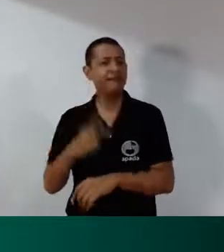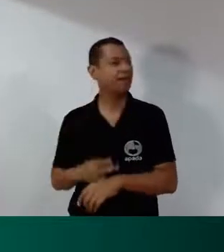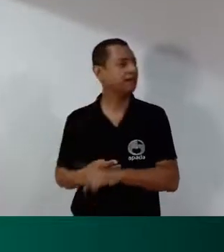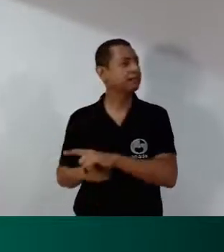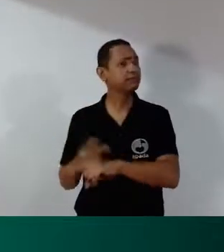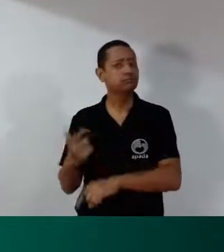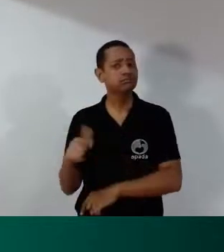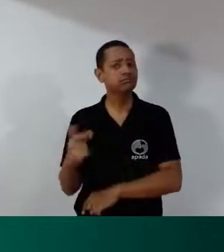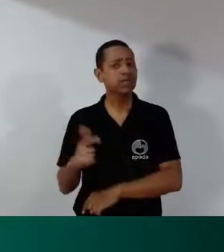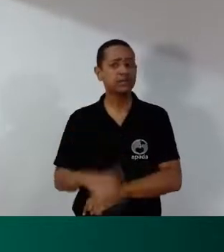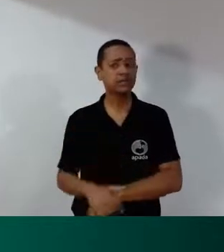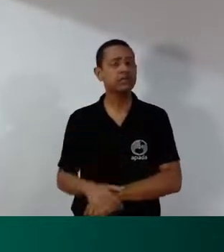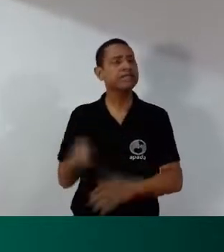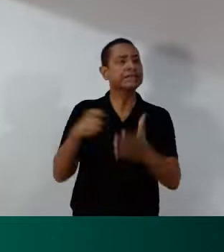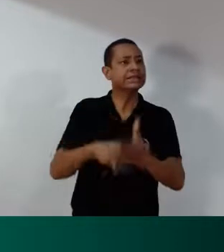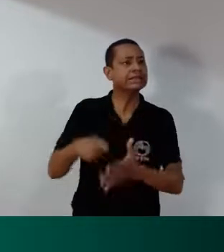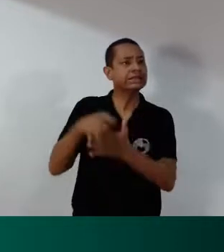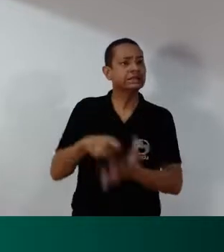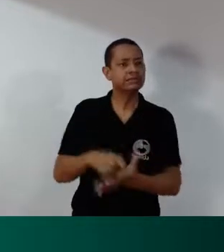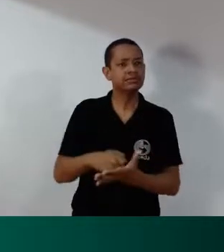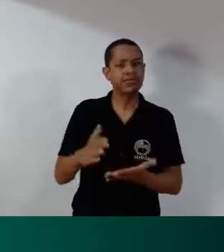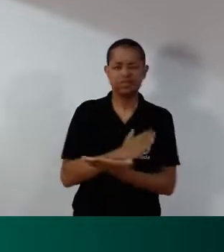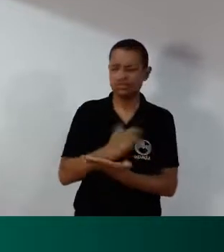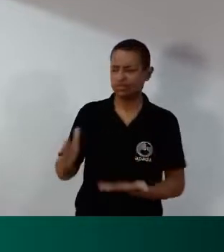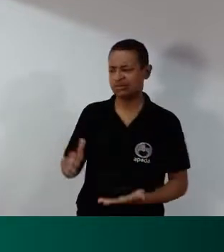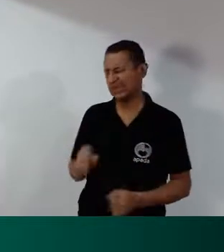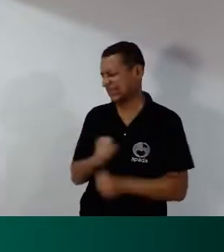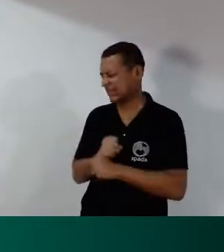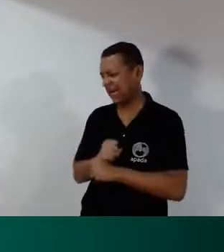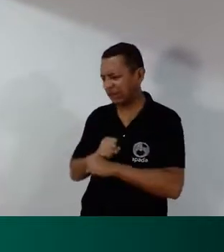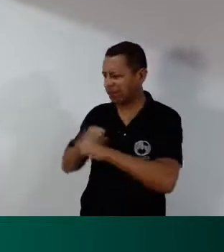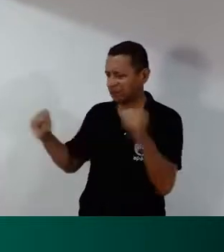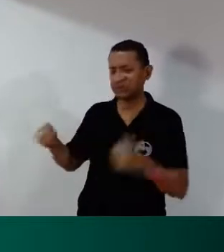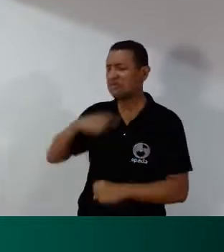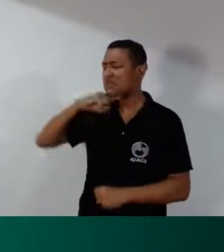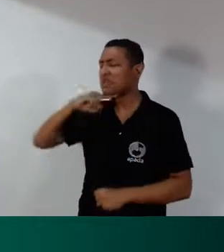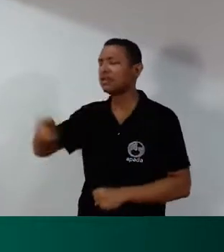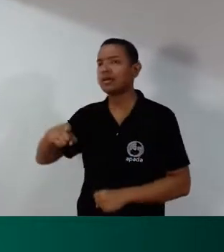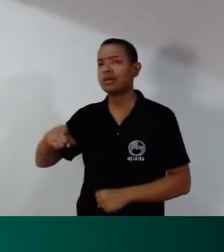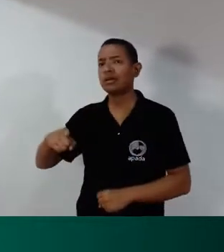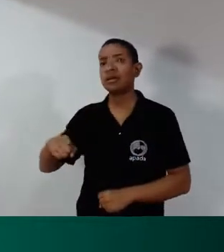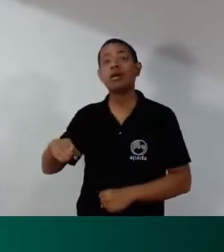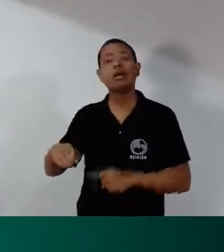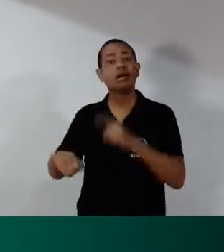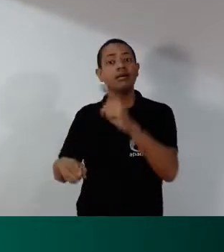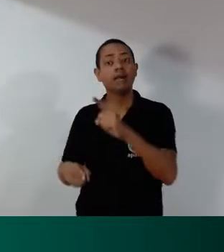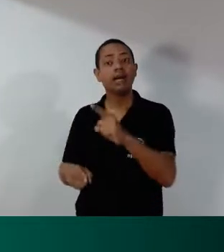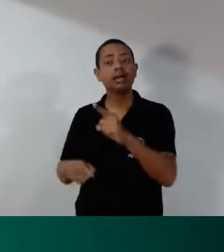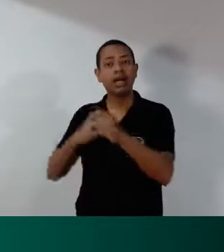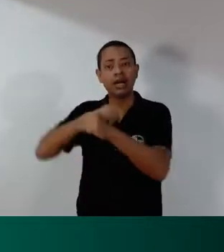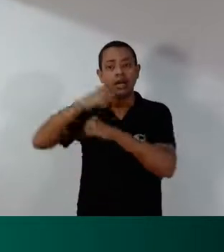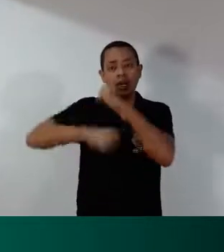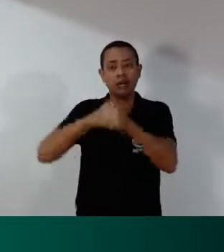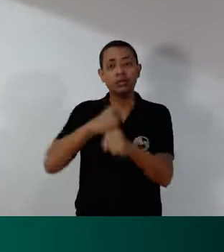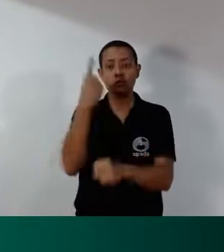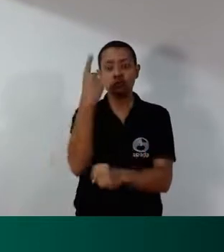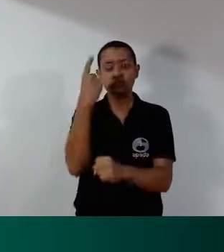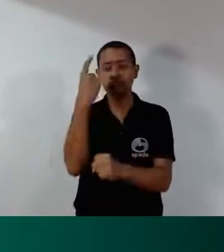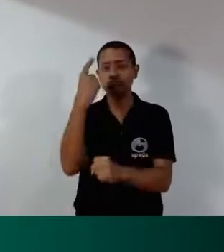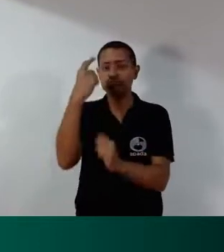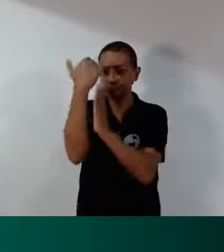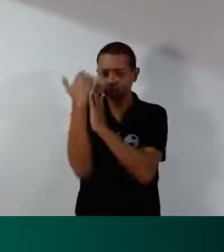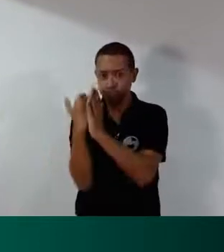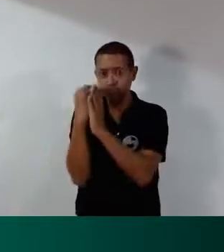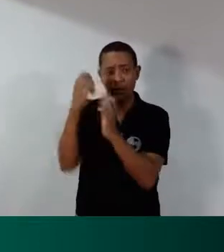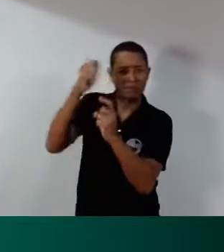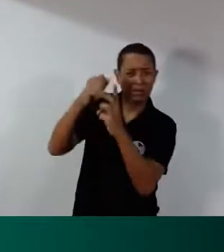porque dizia que era impossível né pelo menos de um ano a gente conseguir encontrar um semáforo na Vitória Vem de um ano tá que a gente